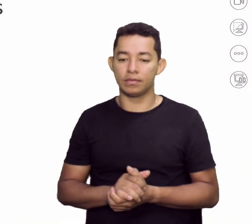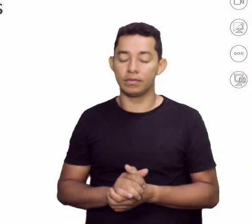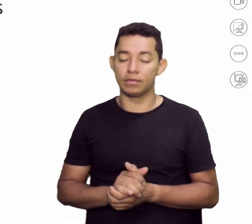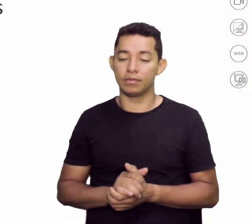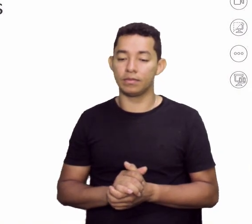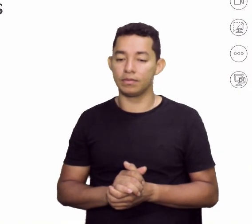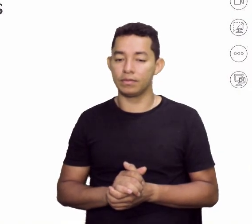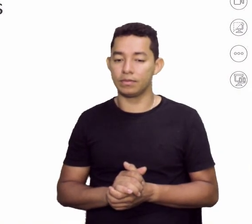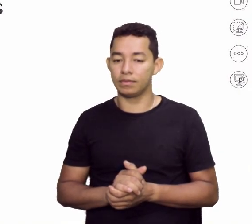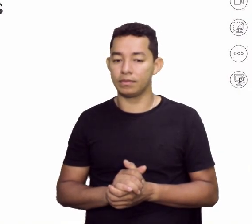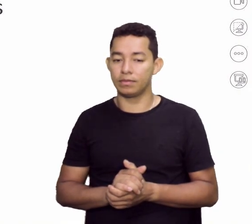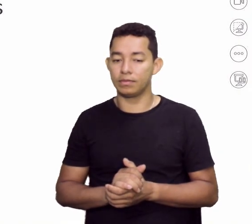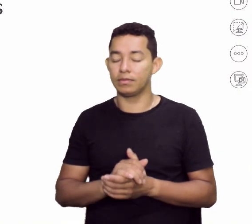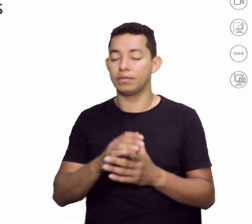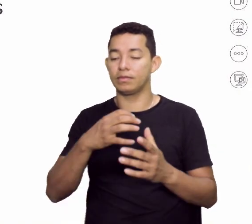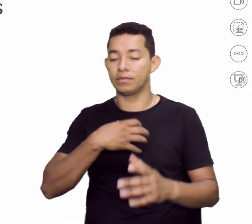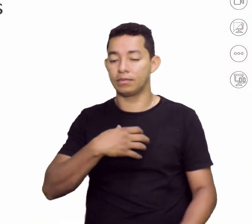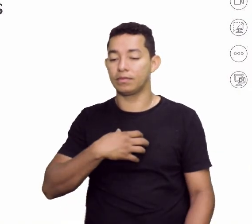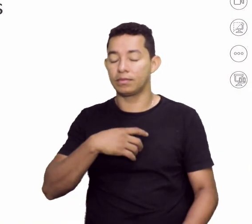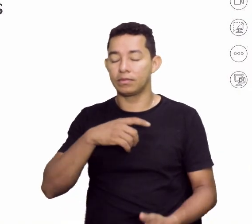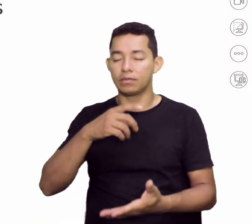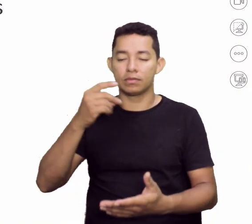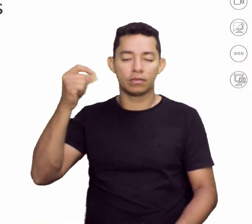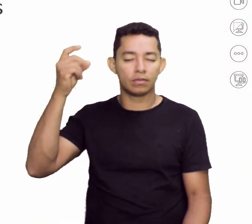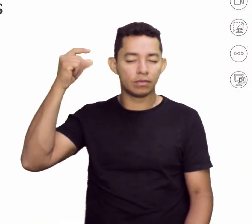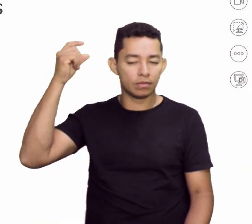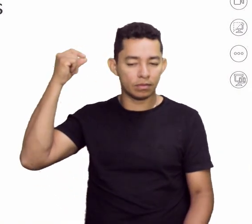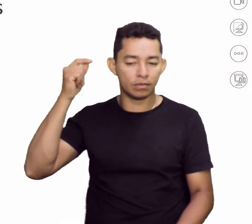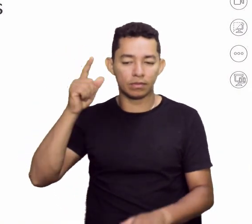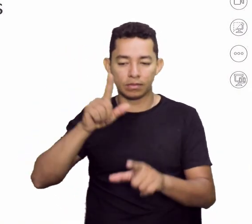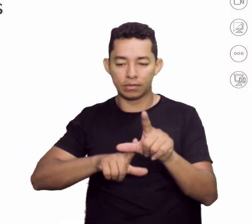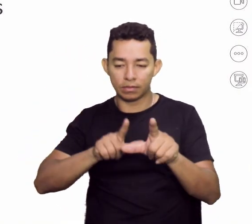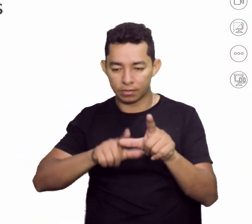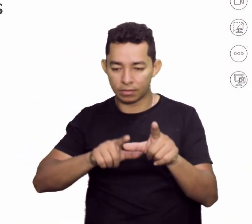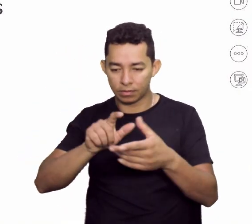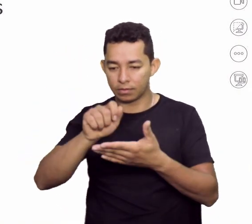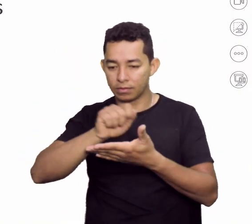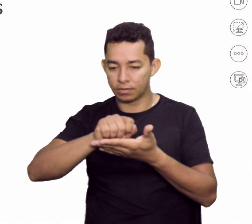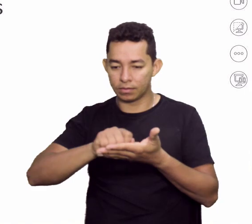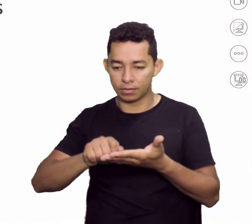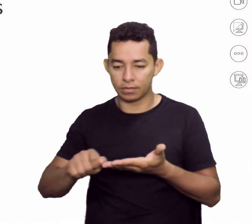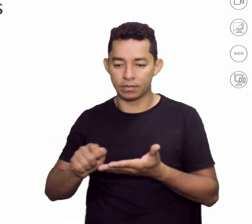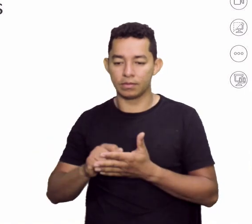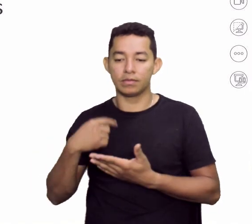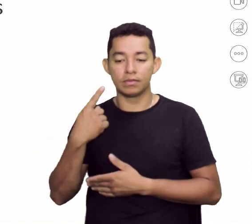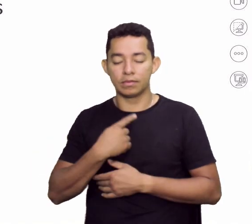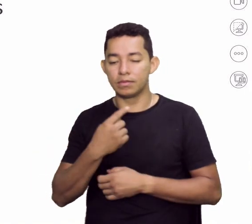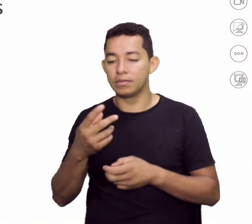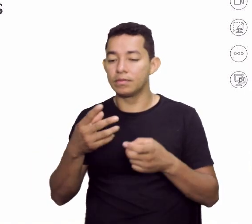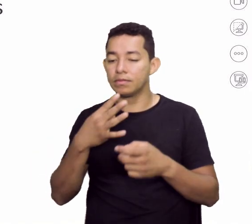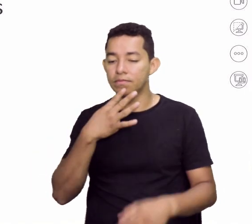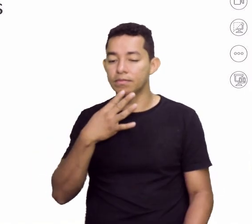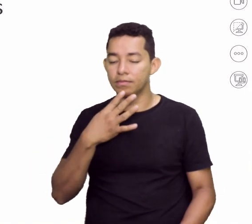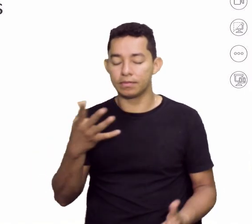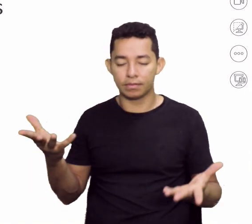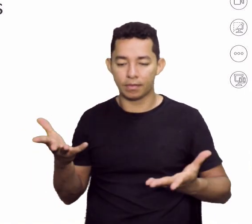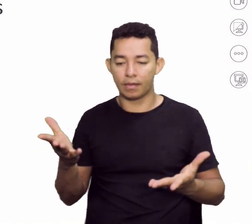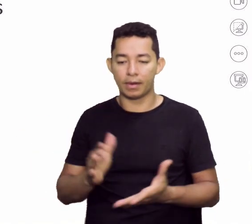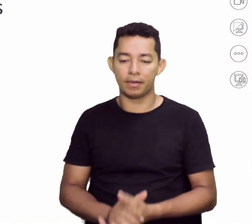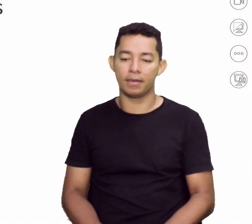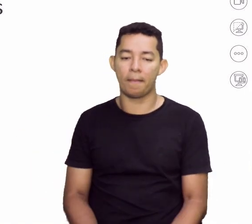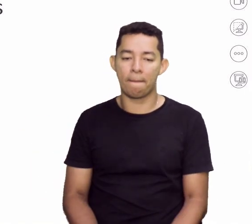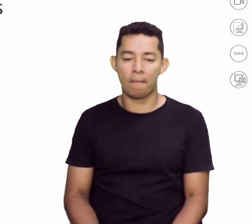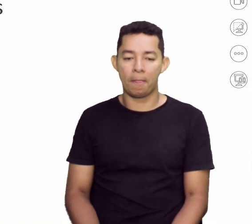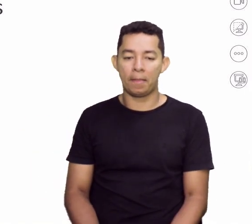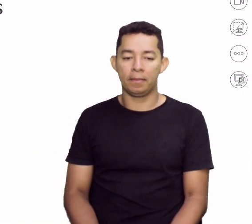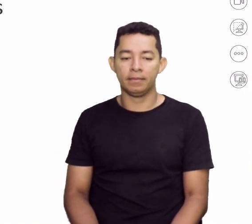antiga de escrita, bem distante do que a gente percebe hoje, que a gente tem hoje aqui, ó,